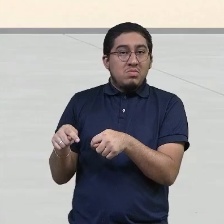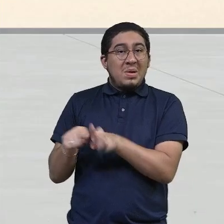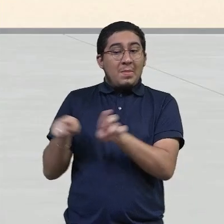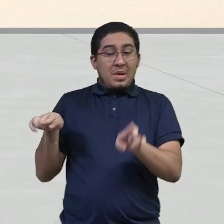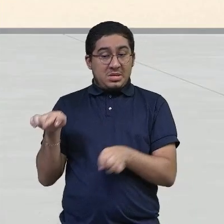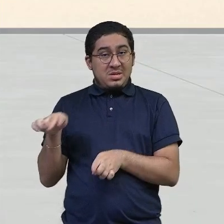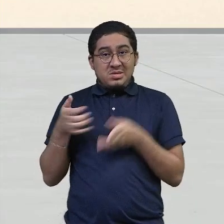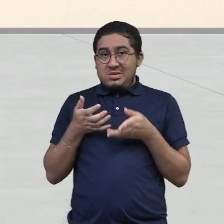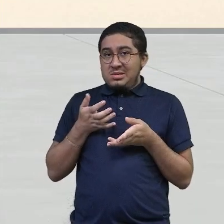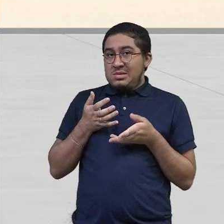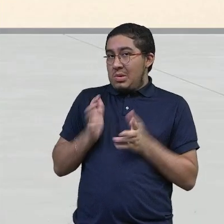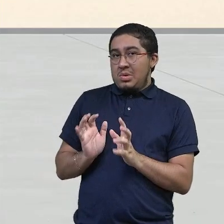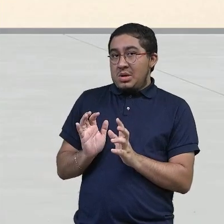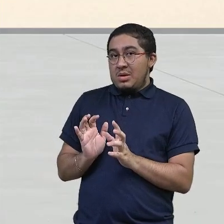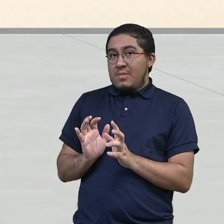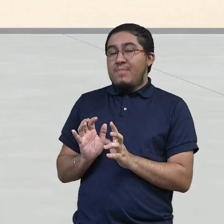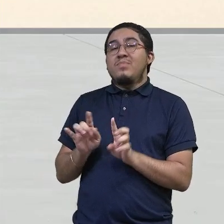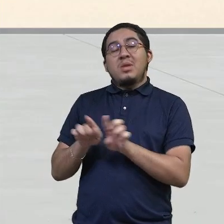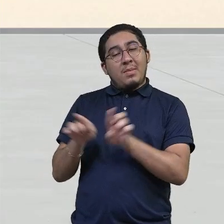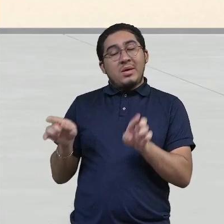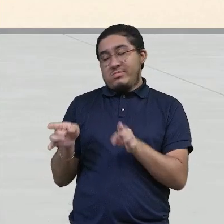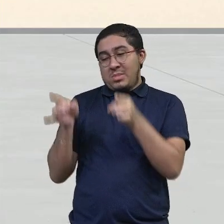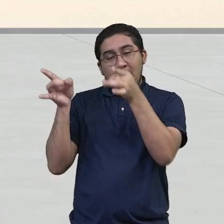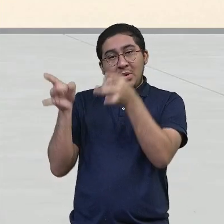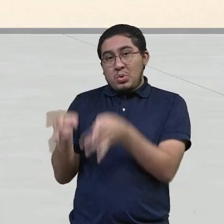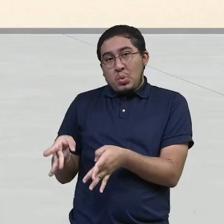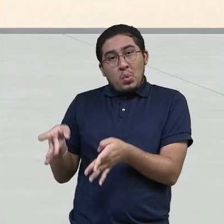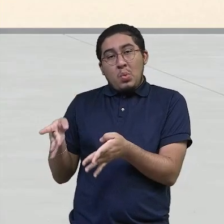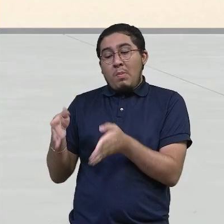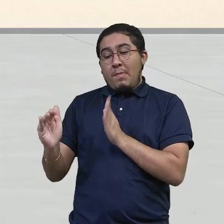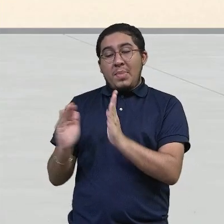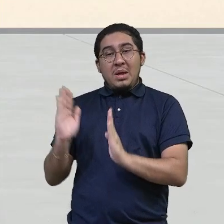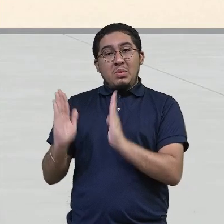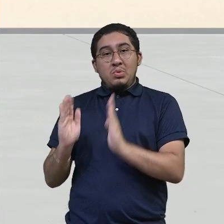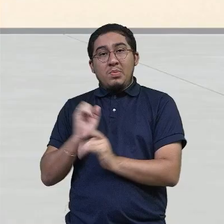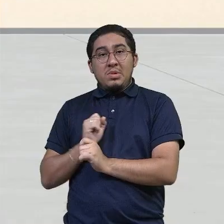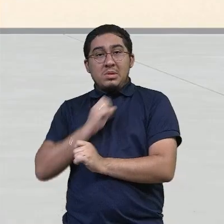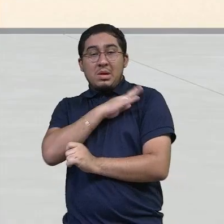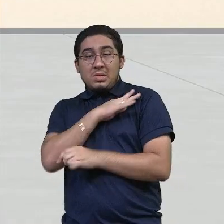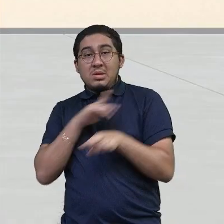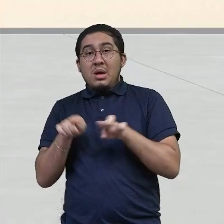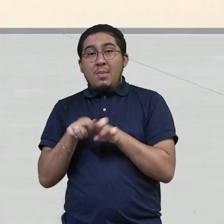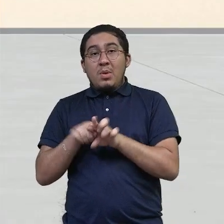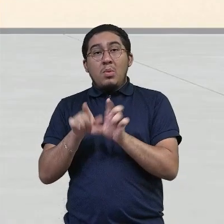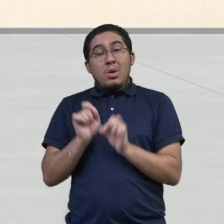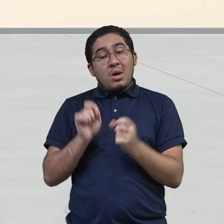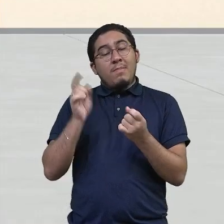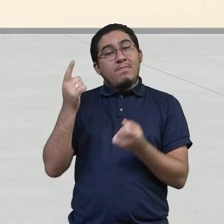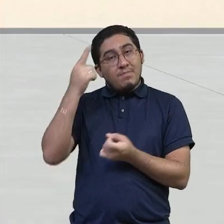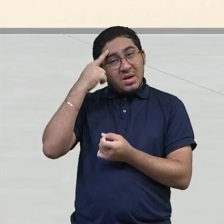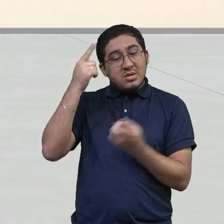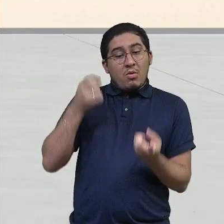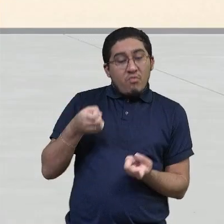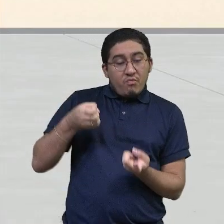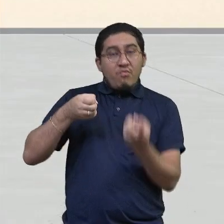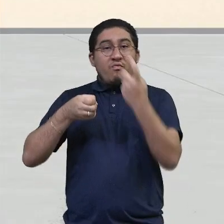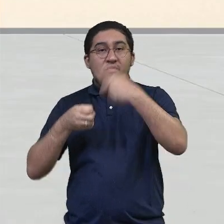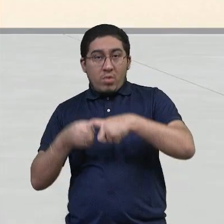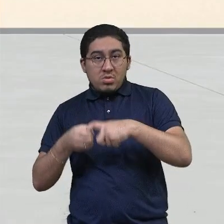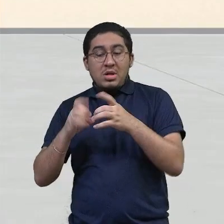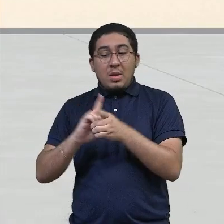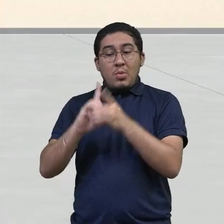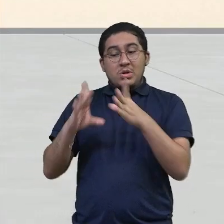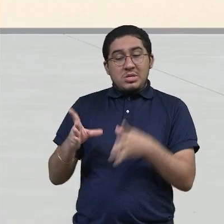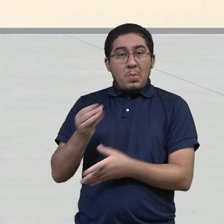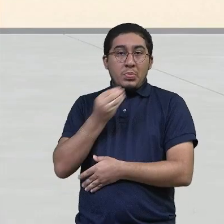claro, mas abandonando esse autoritarismo e dando vez para que esse processo de redemocratização de fato